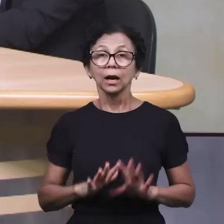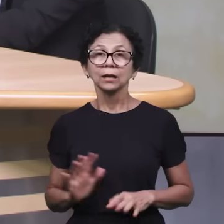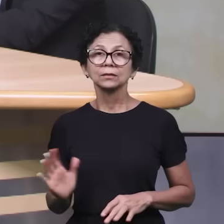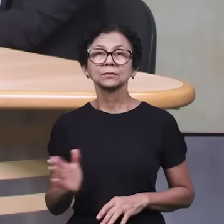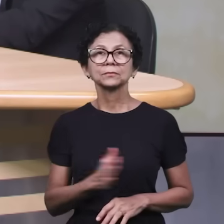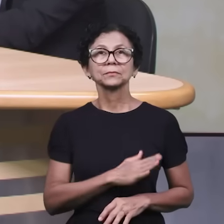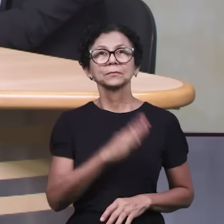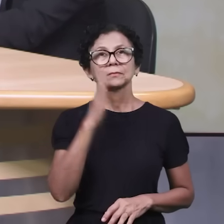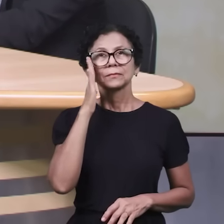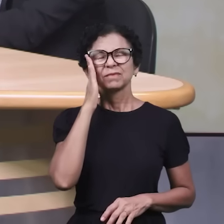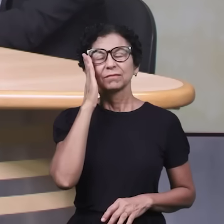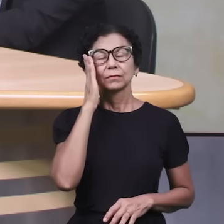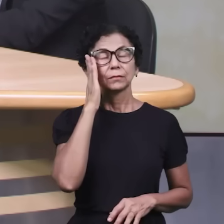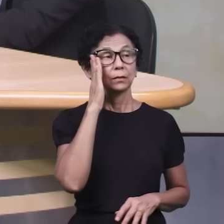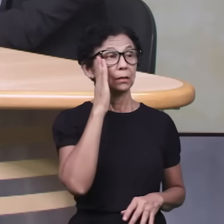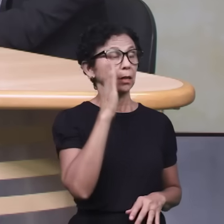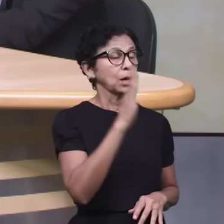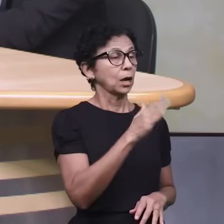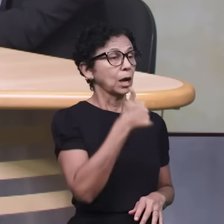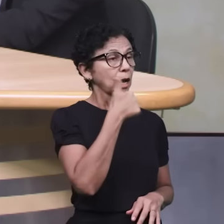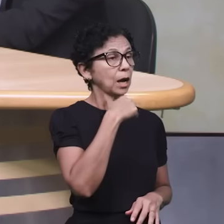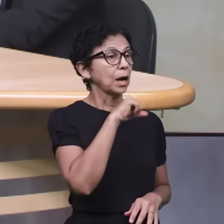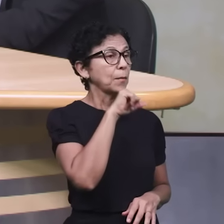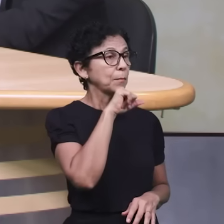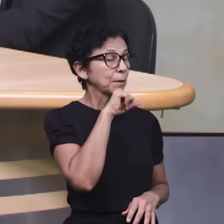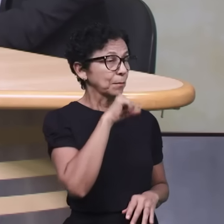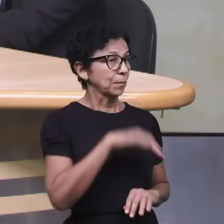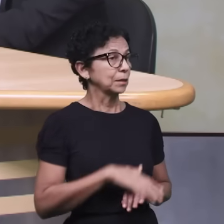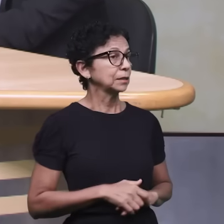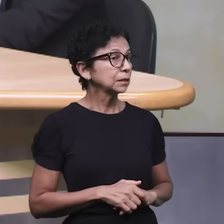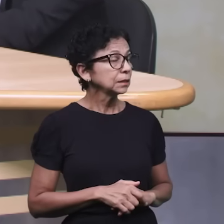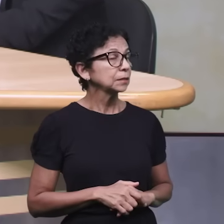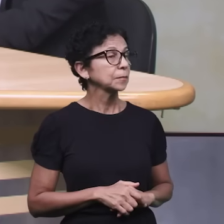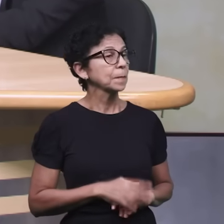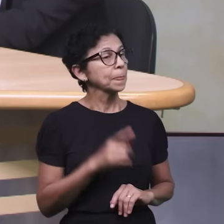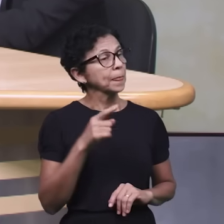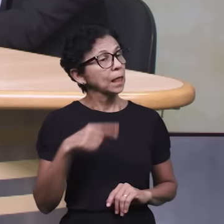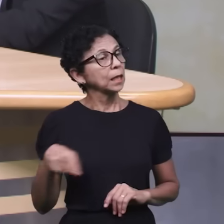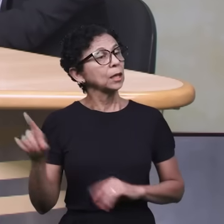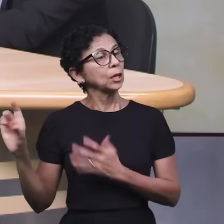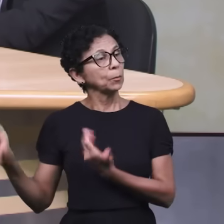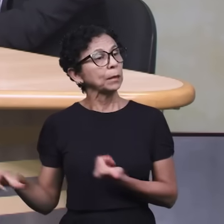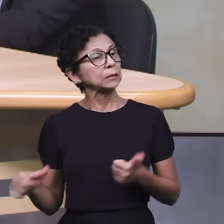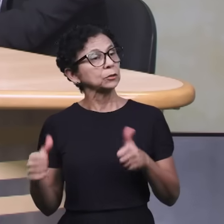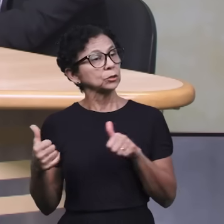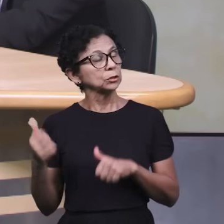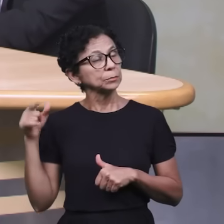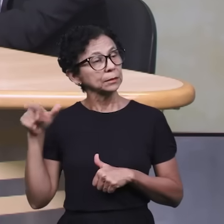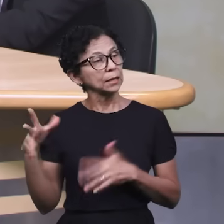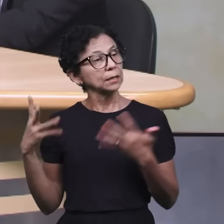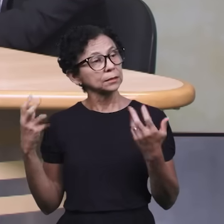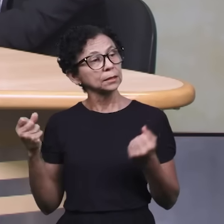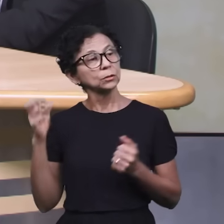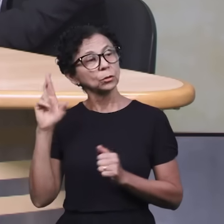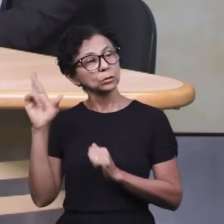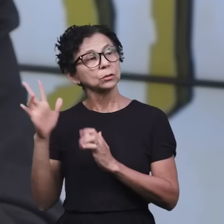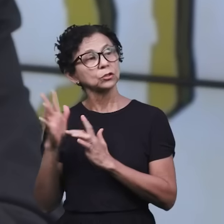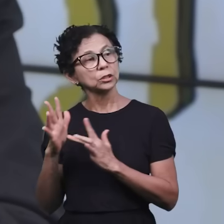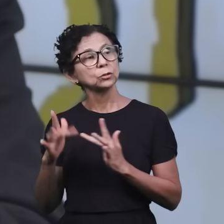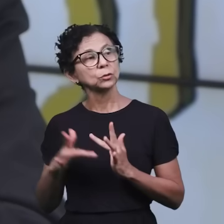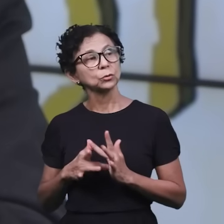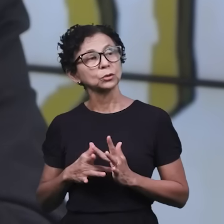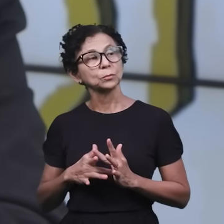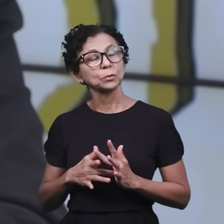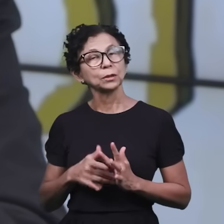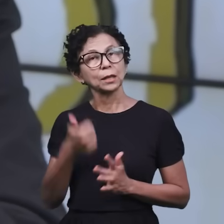tinha uma preocupação comigo, né, questão de religião, não ia a lugar nenhum, aquele negócio. Quando eu me converti, fui descer as águas lá do Manaim,